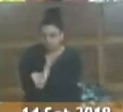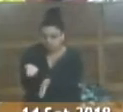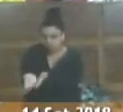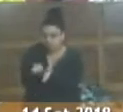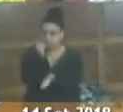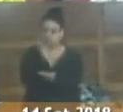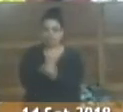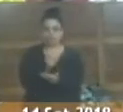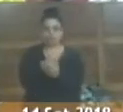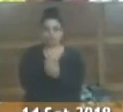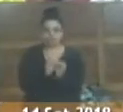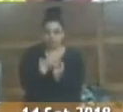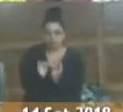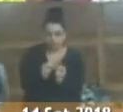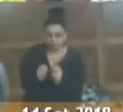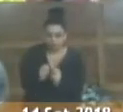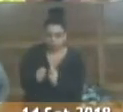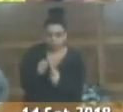soube tratar daquilo lá.